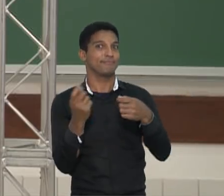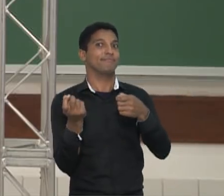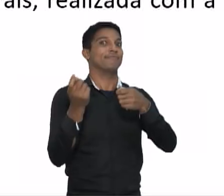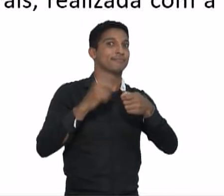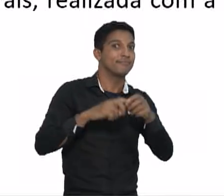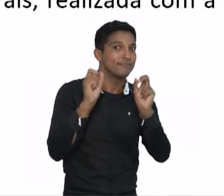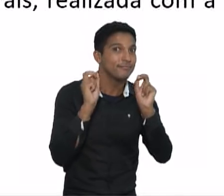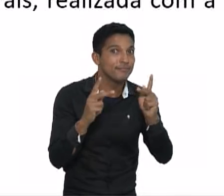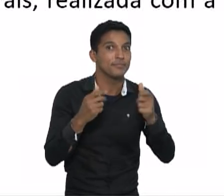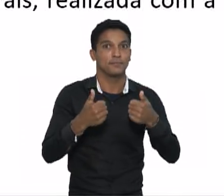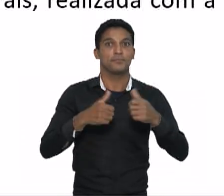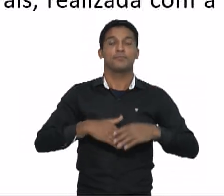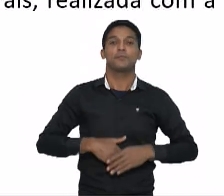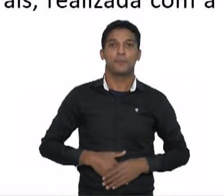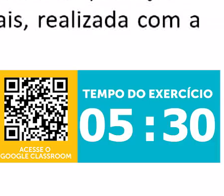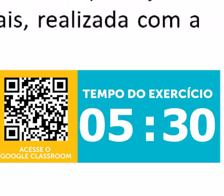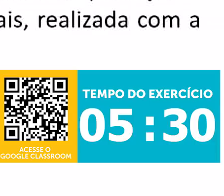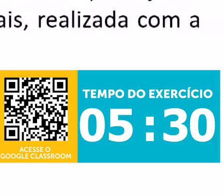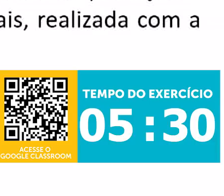continuamos.